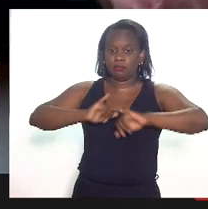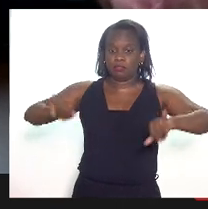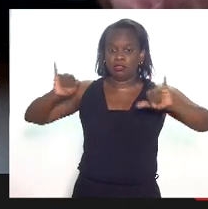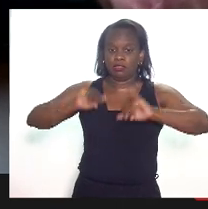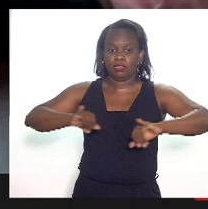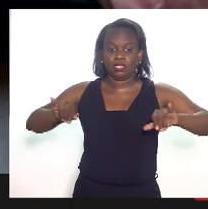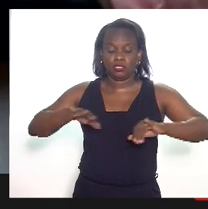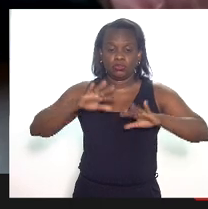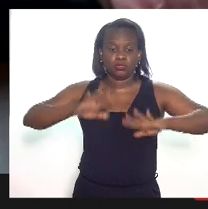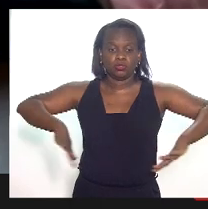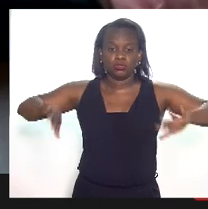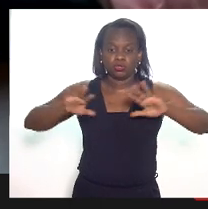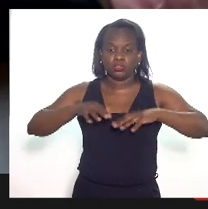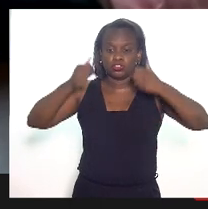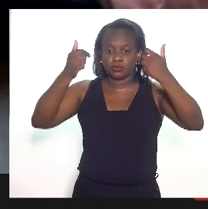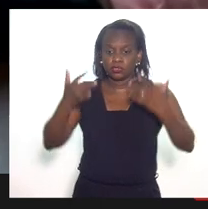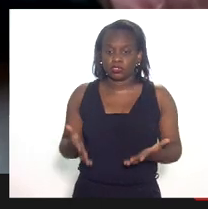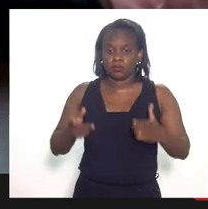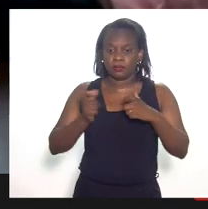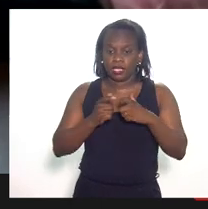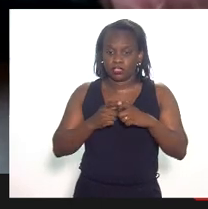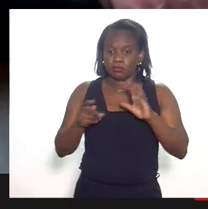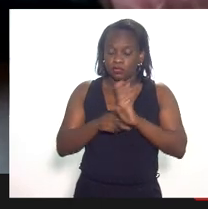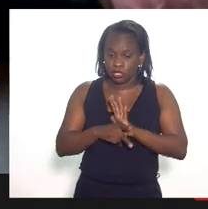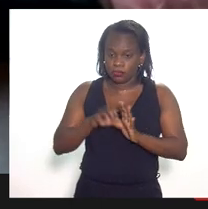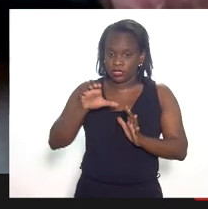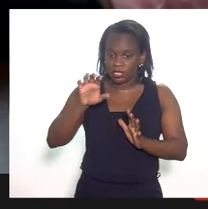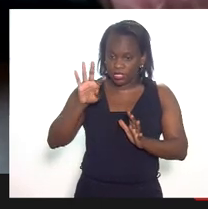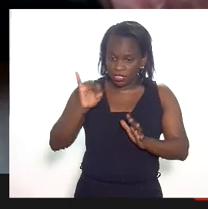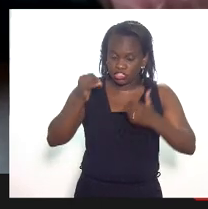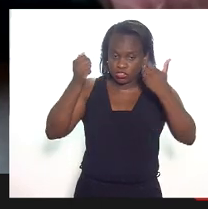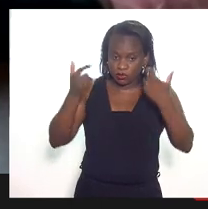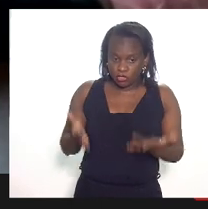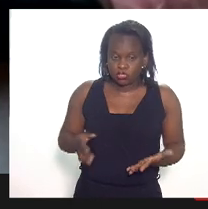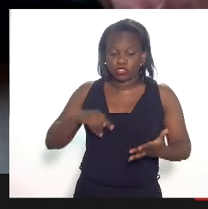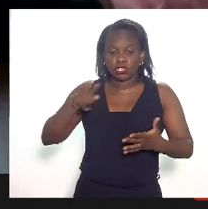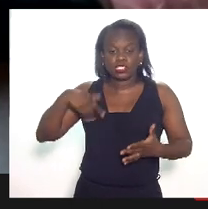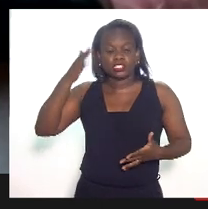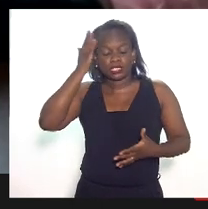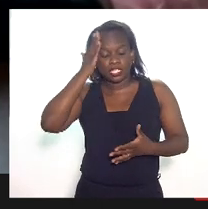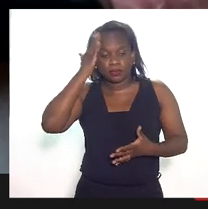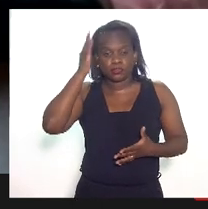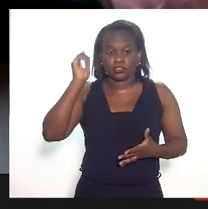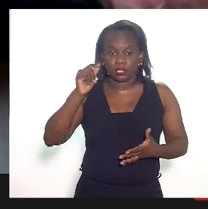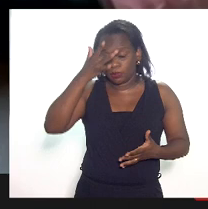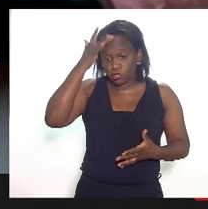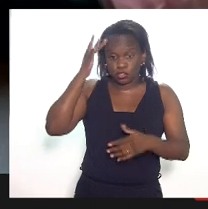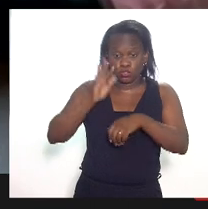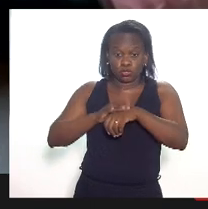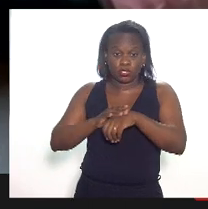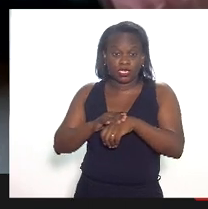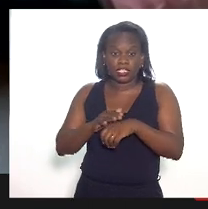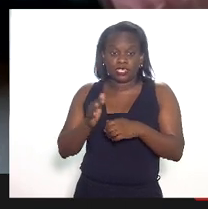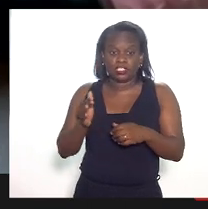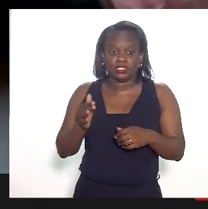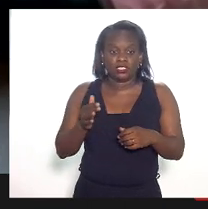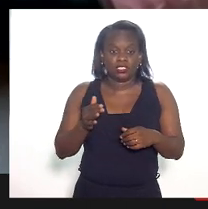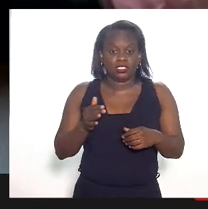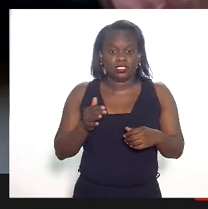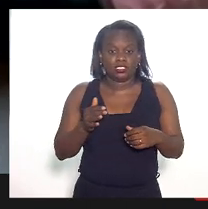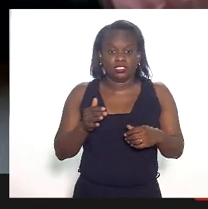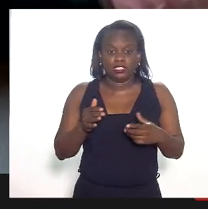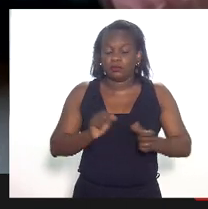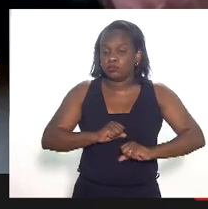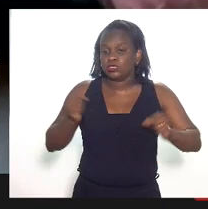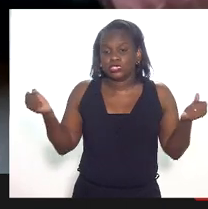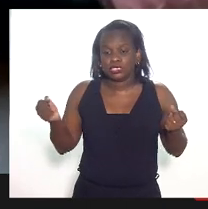pela Sociedade de Medicina Intensiva, sobre esse assunto. Todos nós que somos da ponta sabemos que o doente Ele não vai ficar